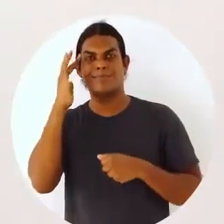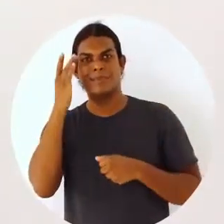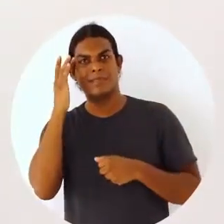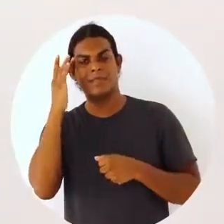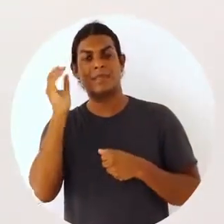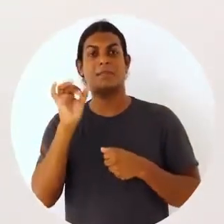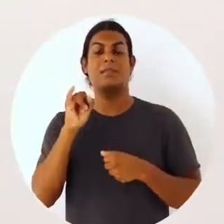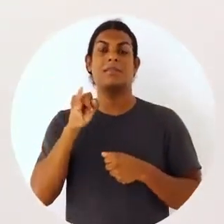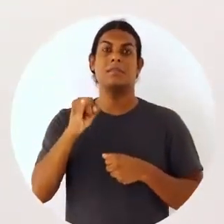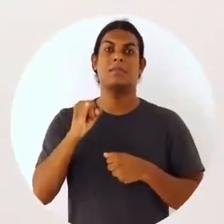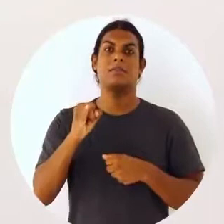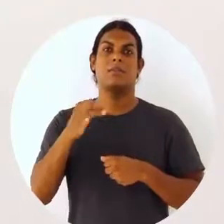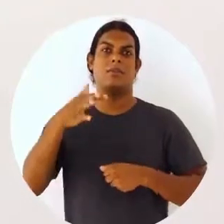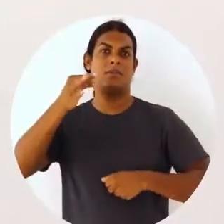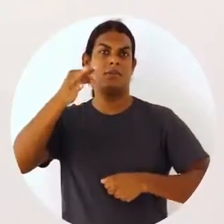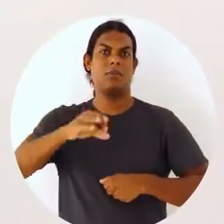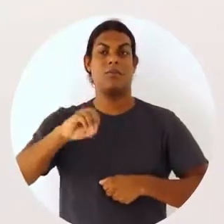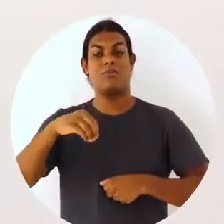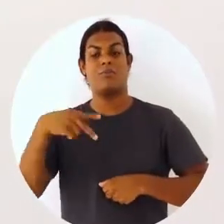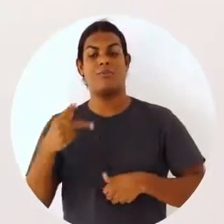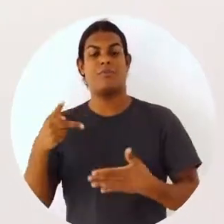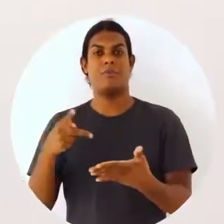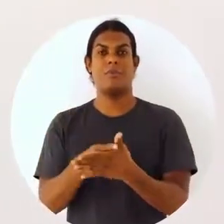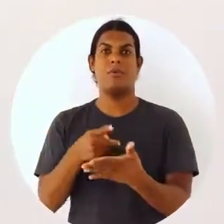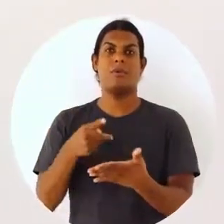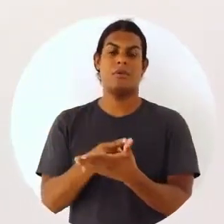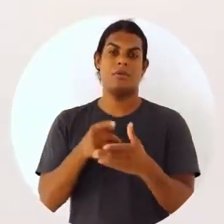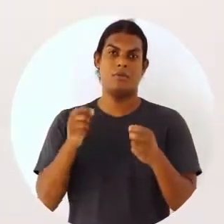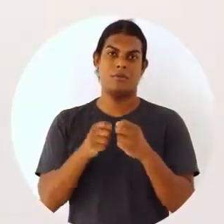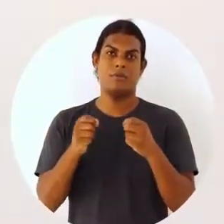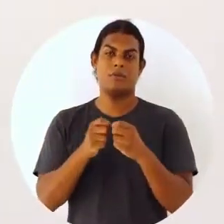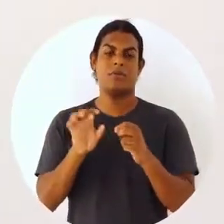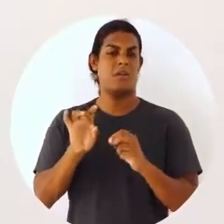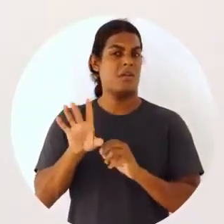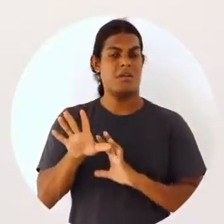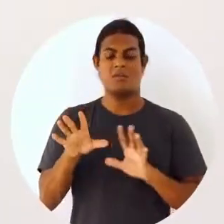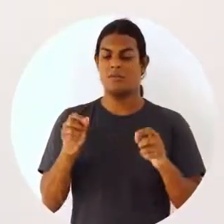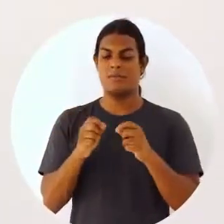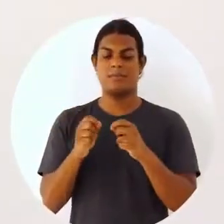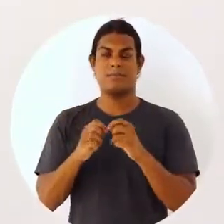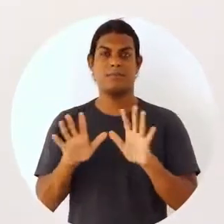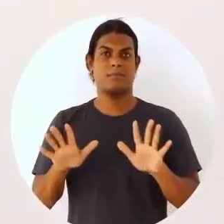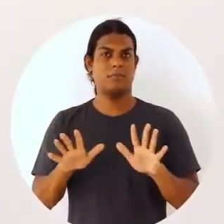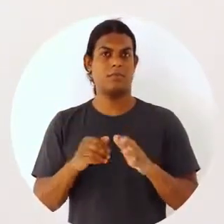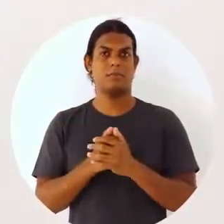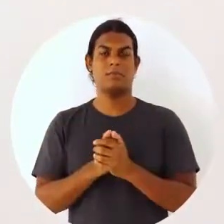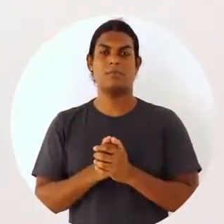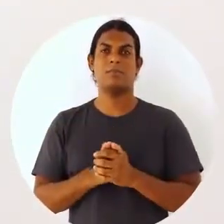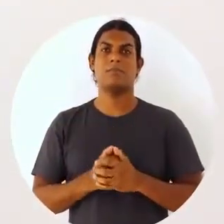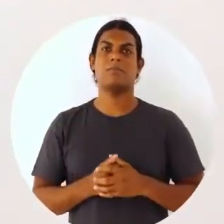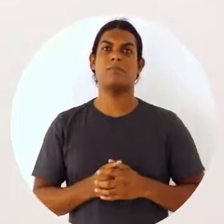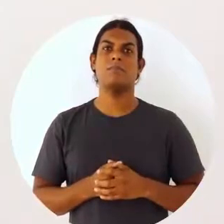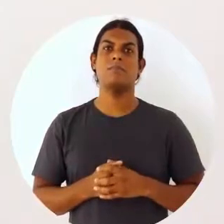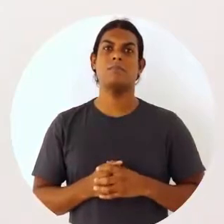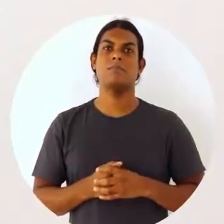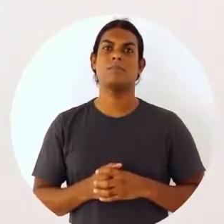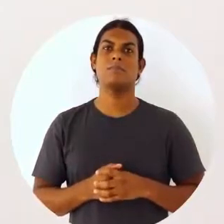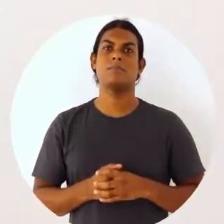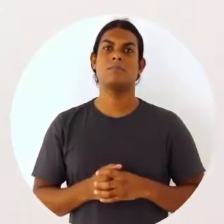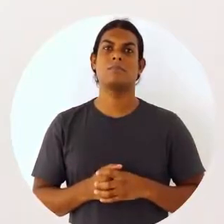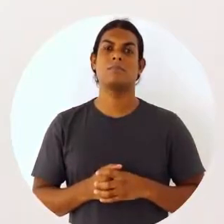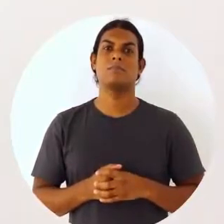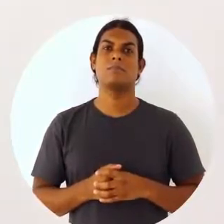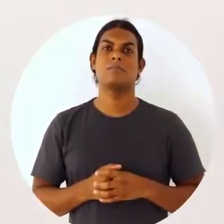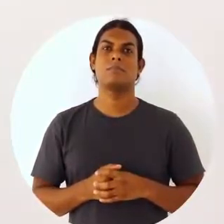estava errado, não cabia ele identificar qual era a melhor maneira de fazer. Cabia ele só fazer, só executar de acordo